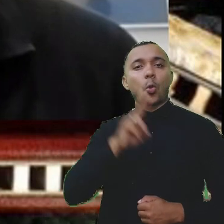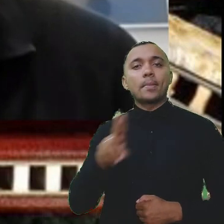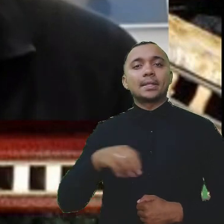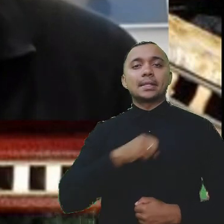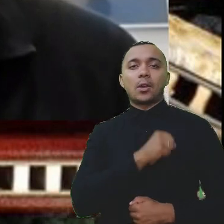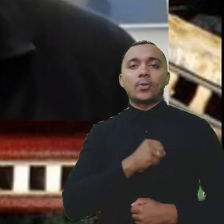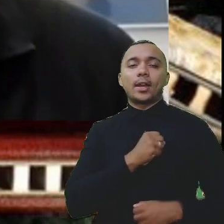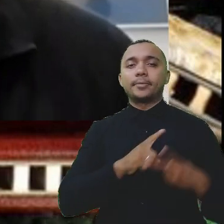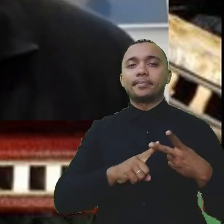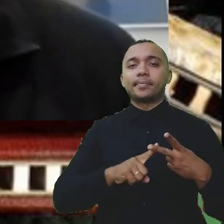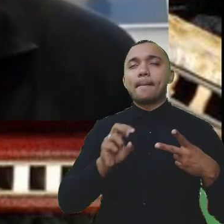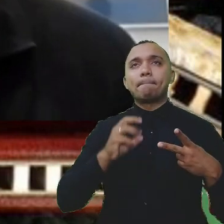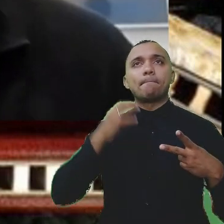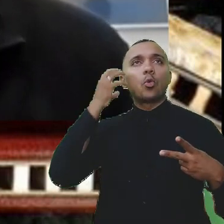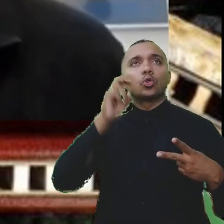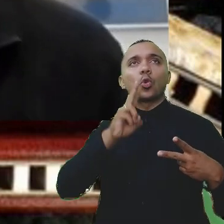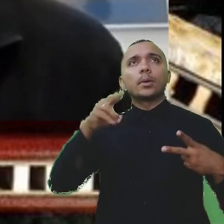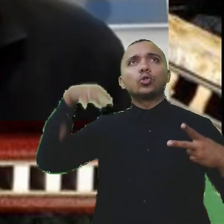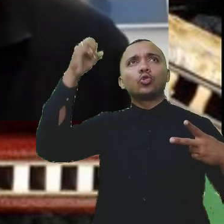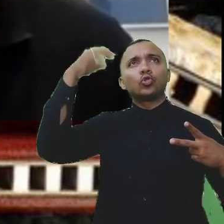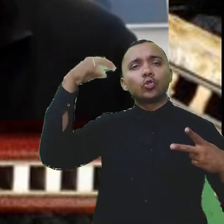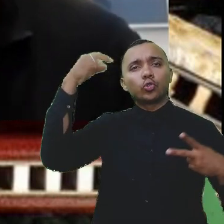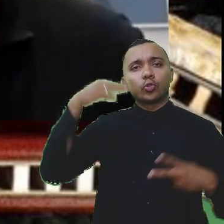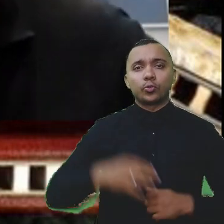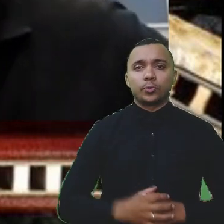na Roseira.